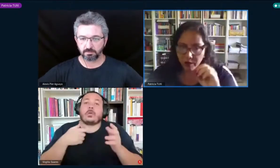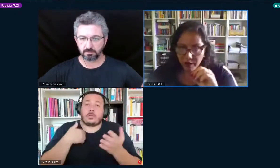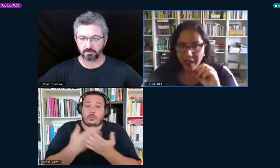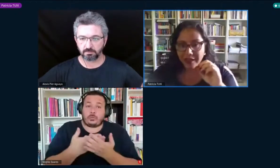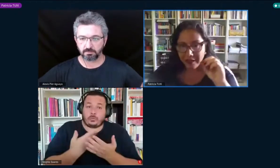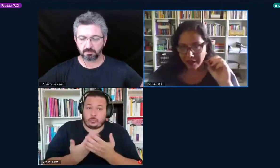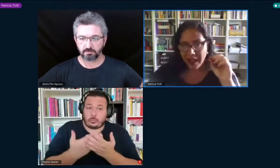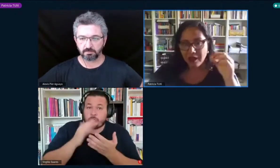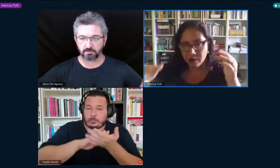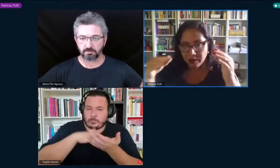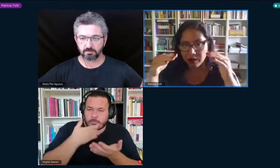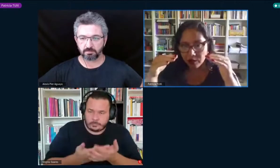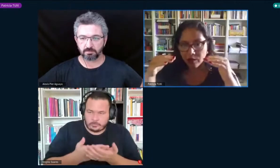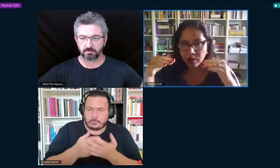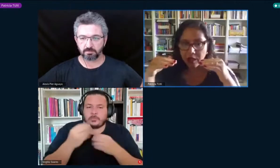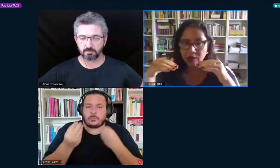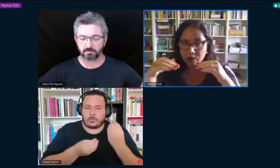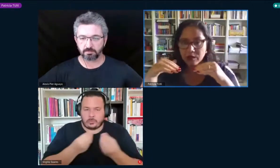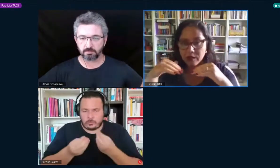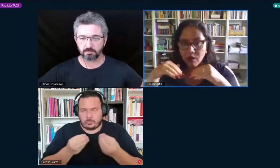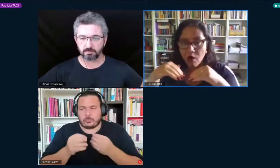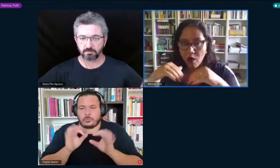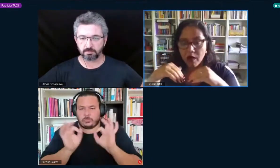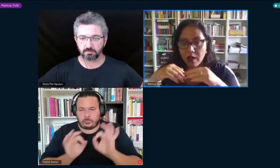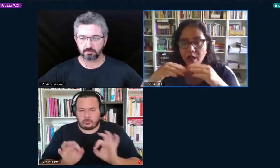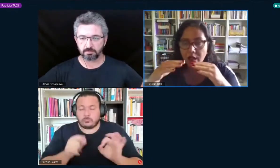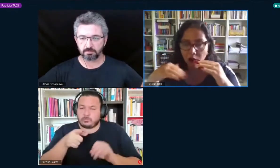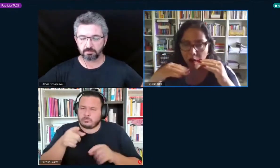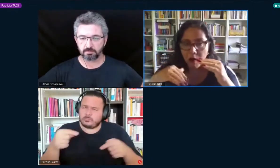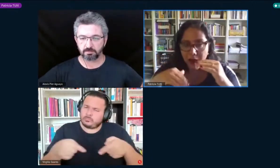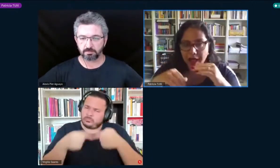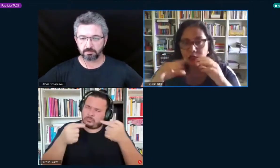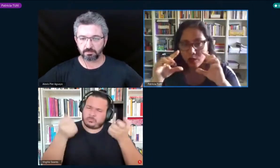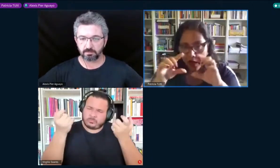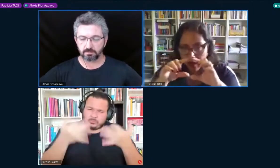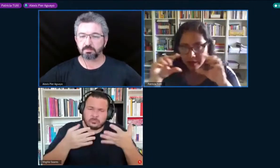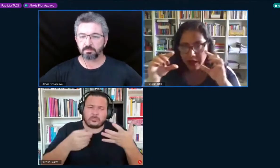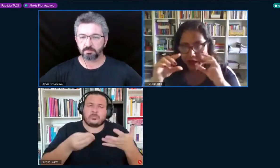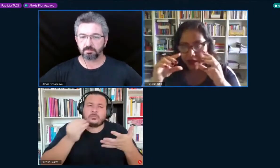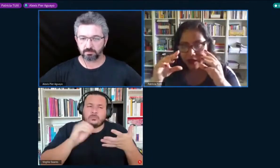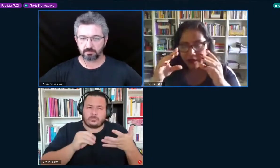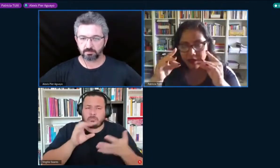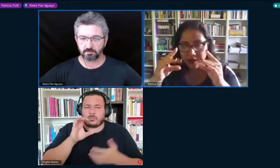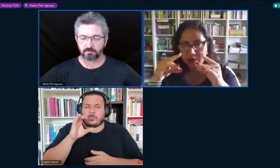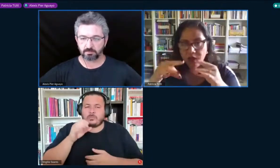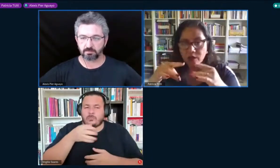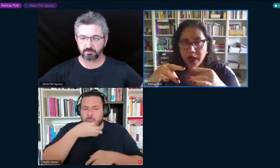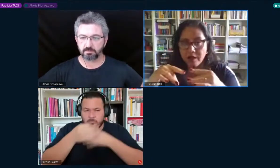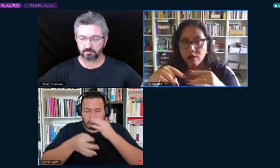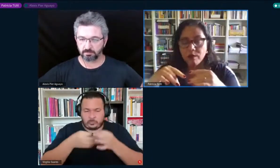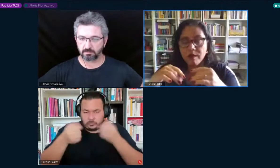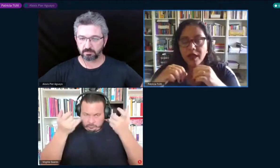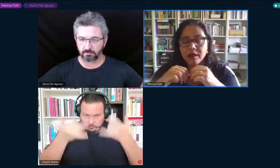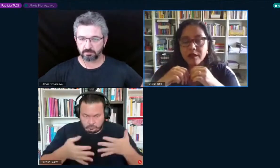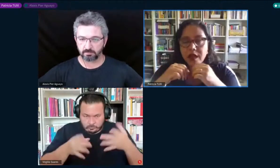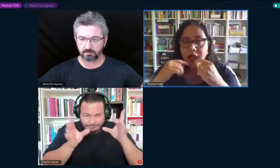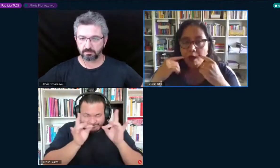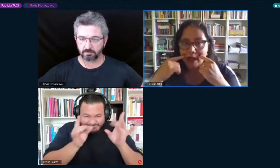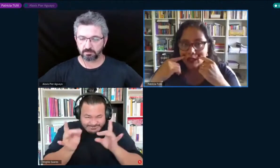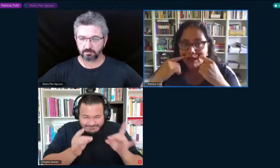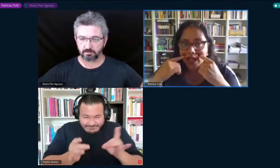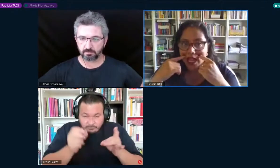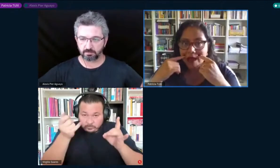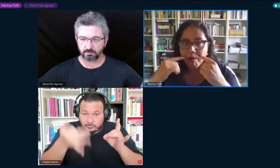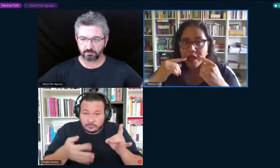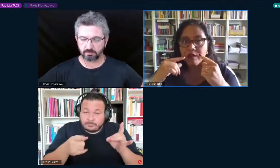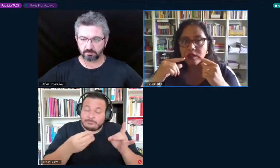interpretação que fosse feita, né? Nas suas considerações que você coloca logo abaixo, descrevendo cada um delas,